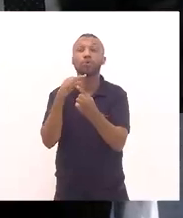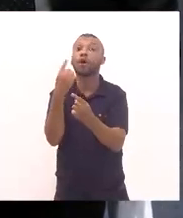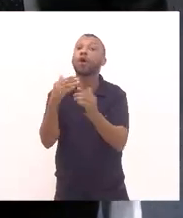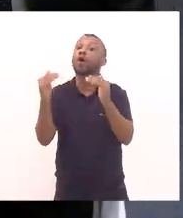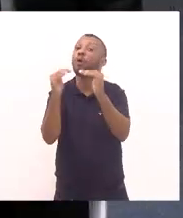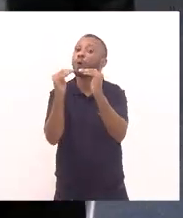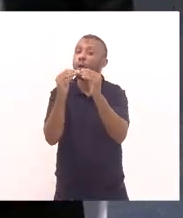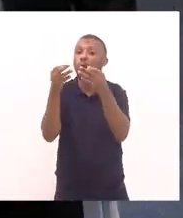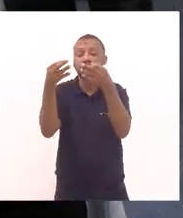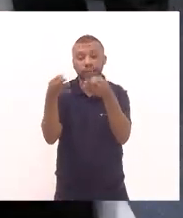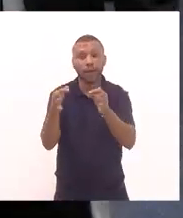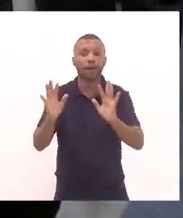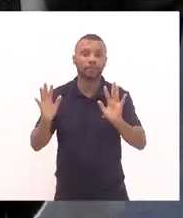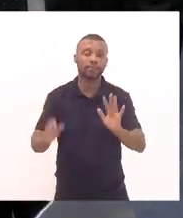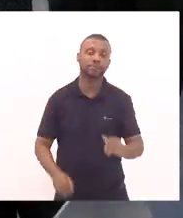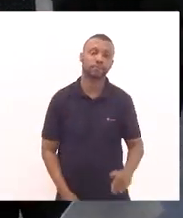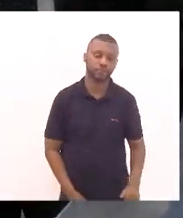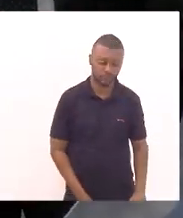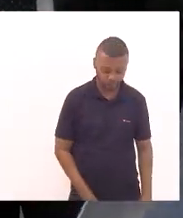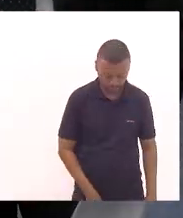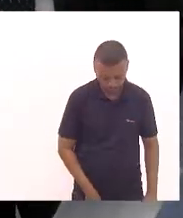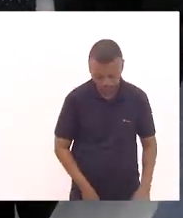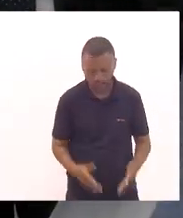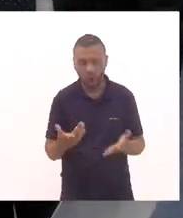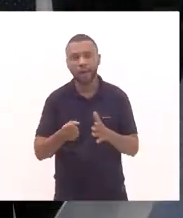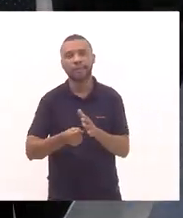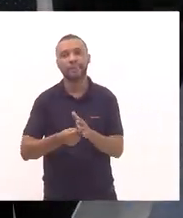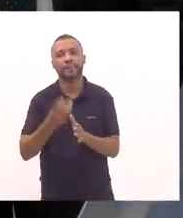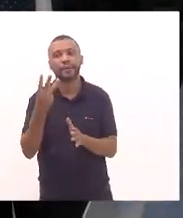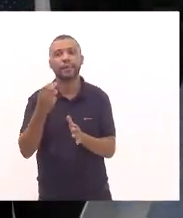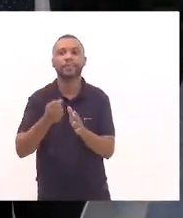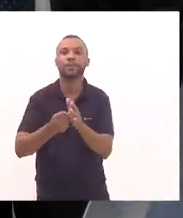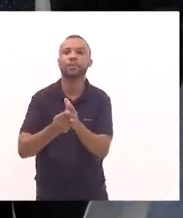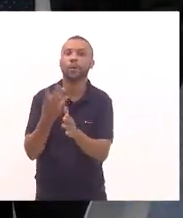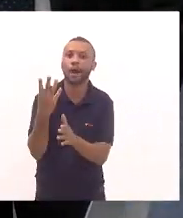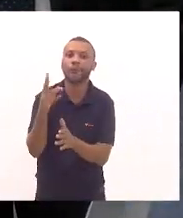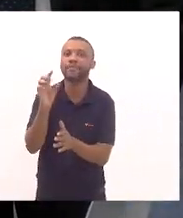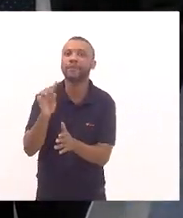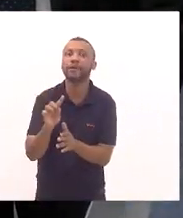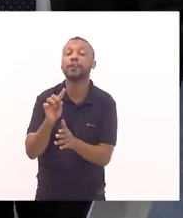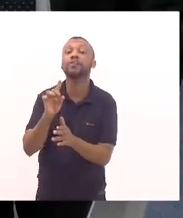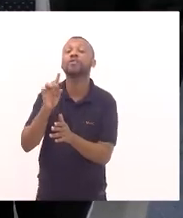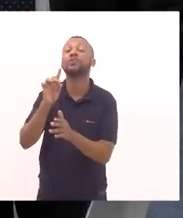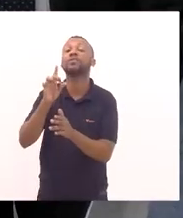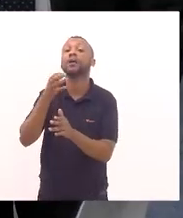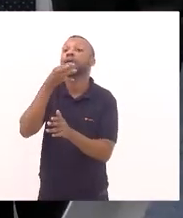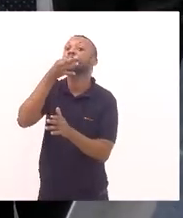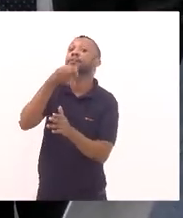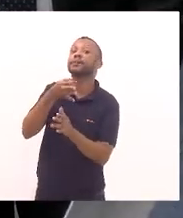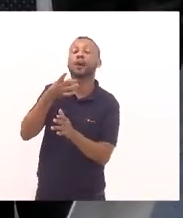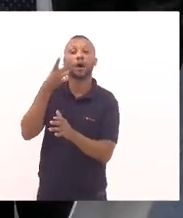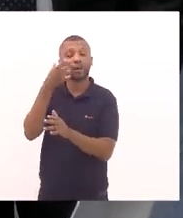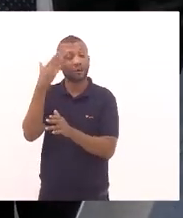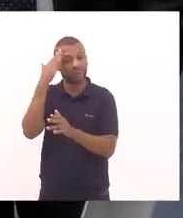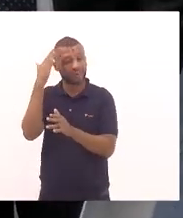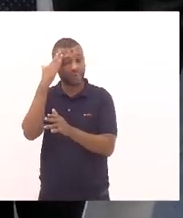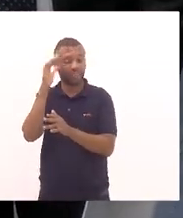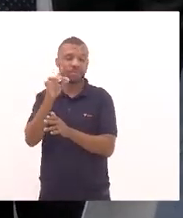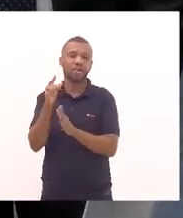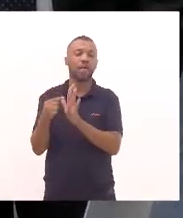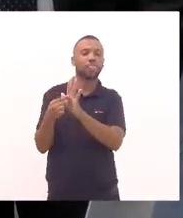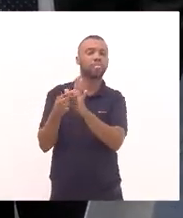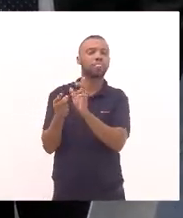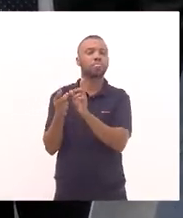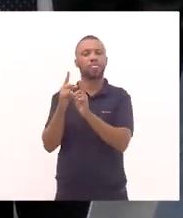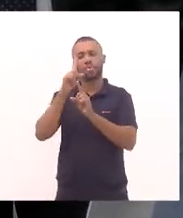concorda. Agora, é a terceira ou quarta vez que eu ouço críticas aos deputados que... E eu sei que isso vai ser vendido numa